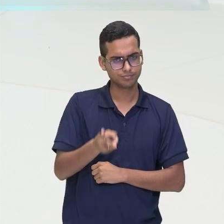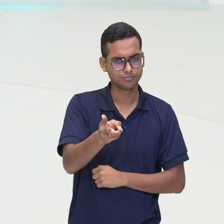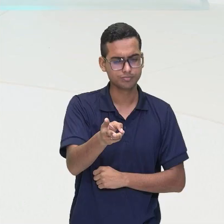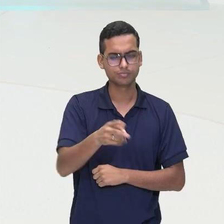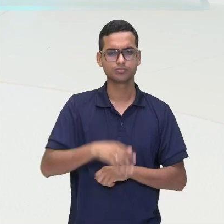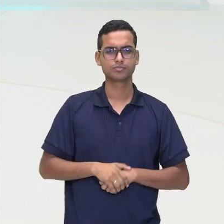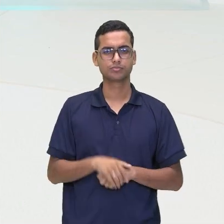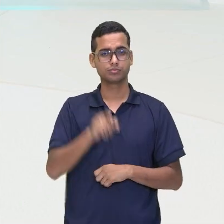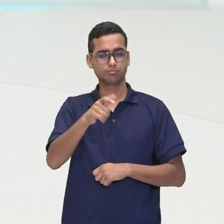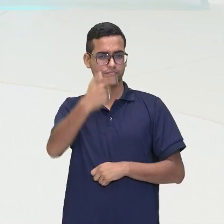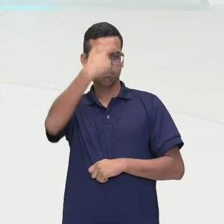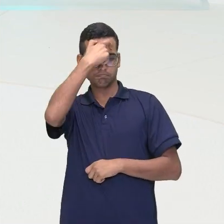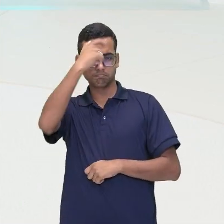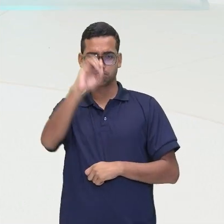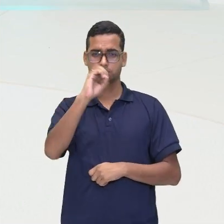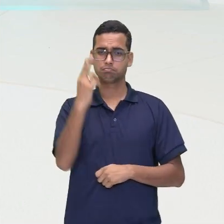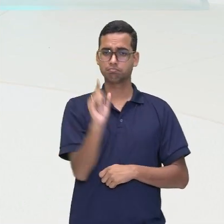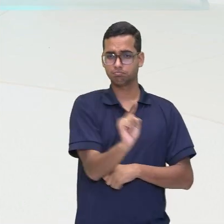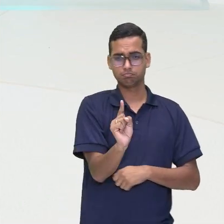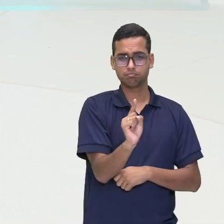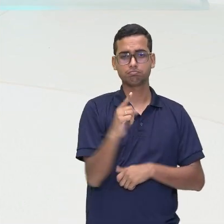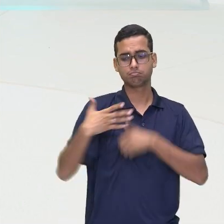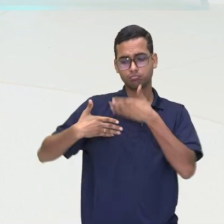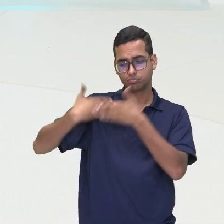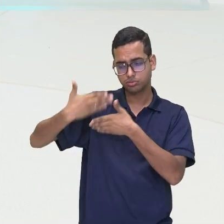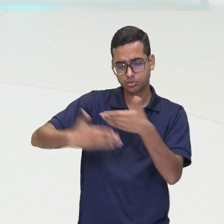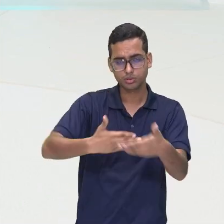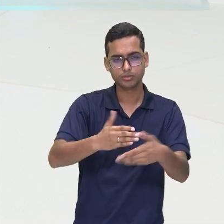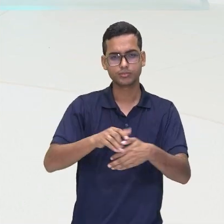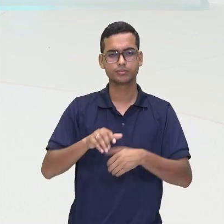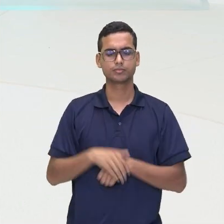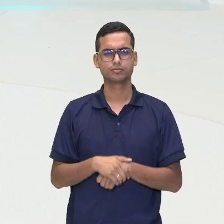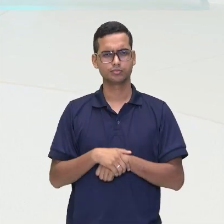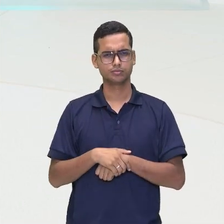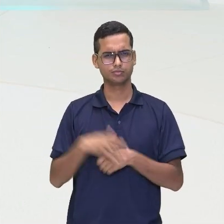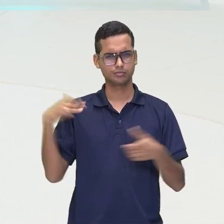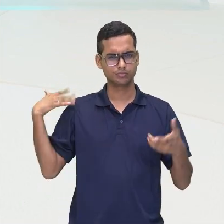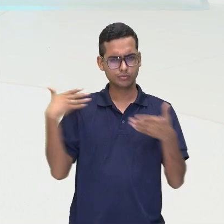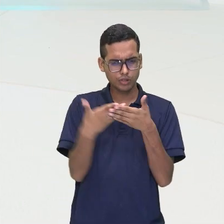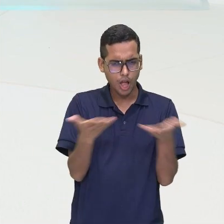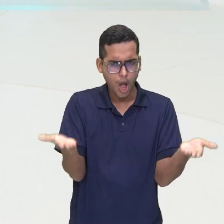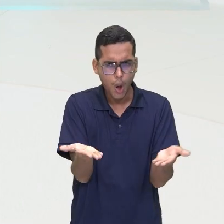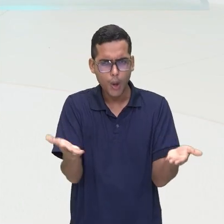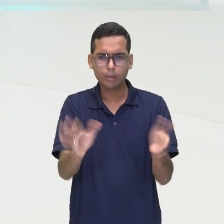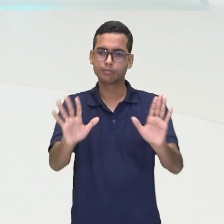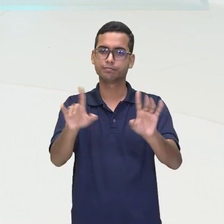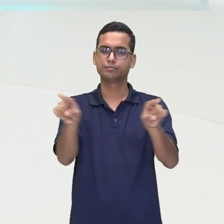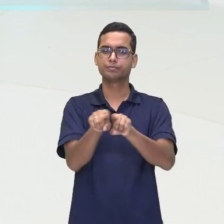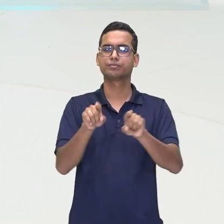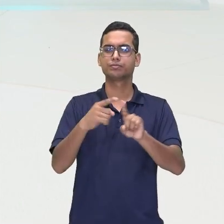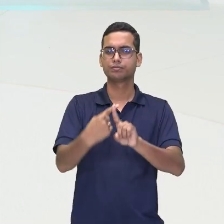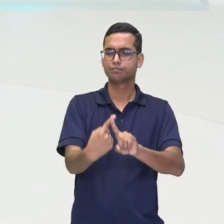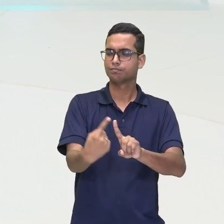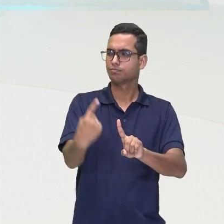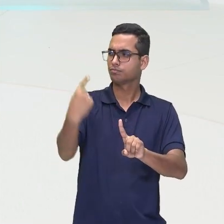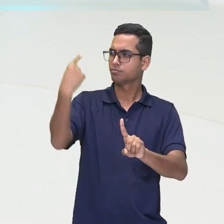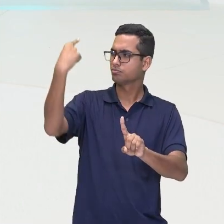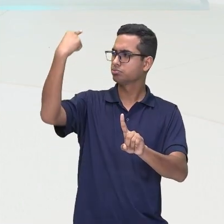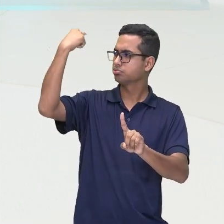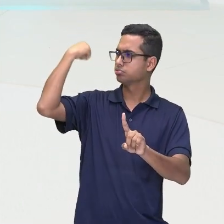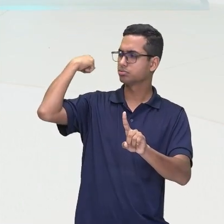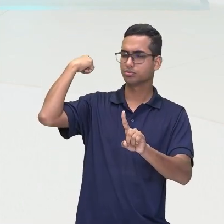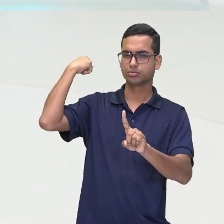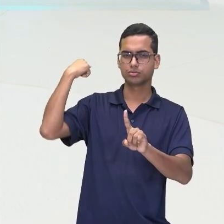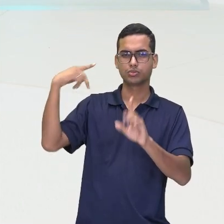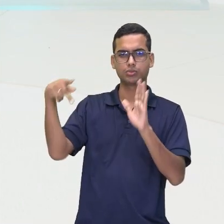você consciente ou não desse processo. Isso não é de agora. Eu trago para vocês aqui a compreensão desde Leonardo da